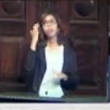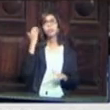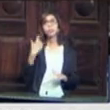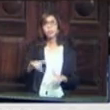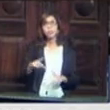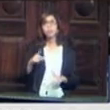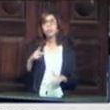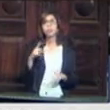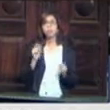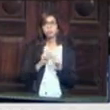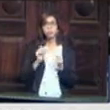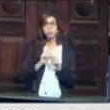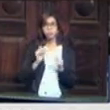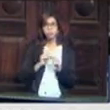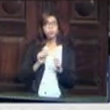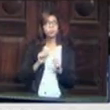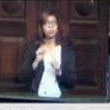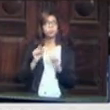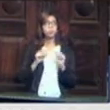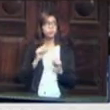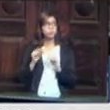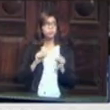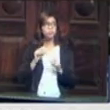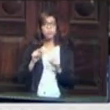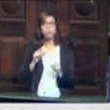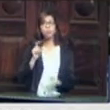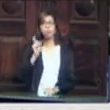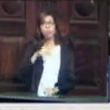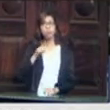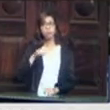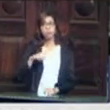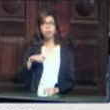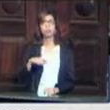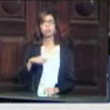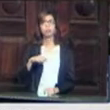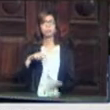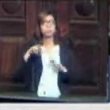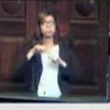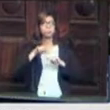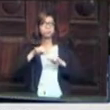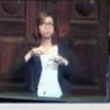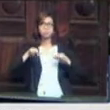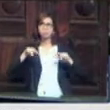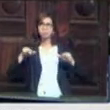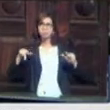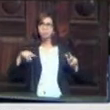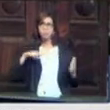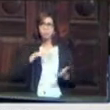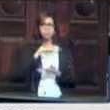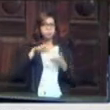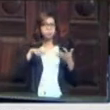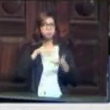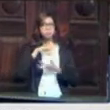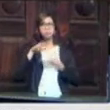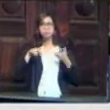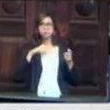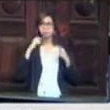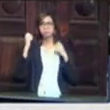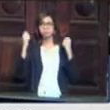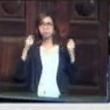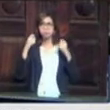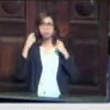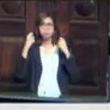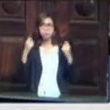estou encerrando, senhor presidente, ela foi objeto de várias manifestações ao longo dos